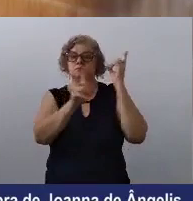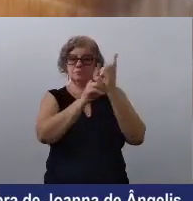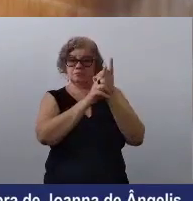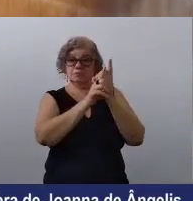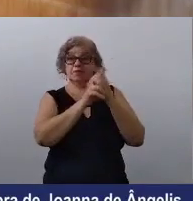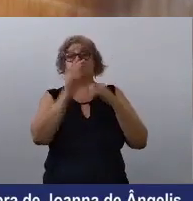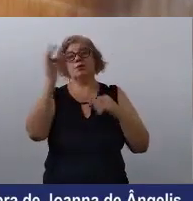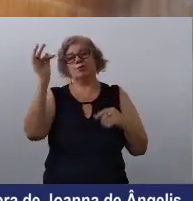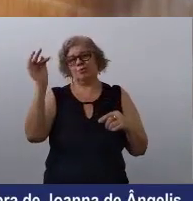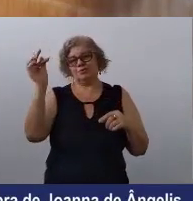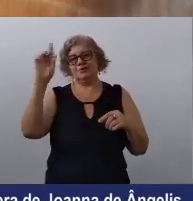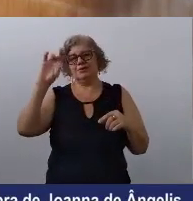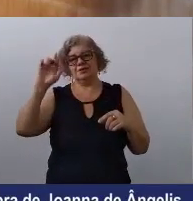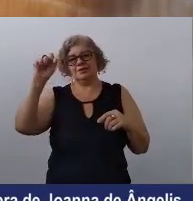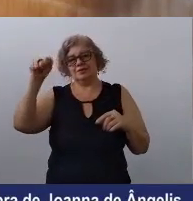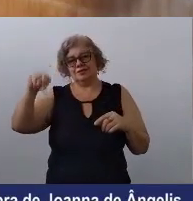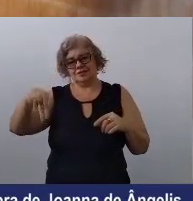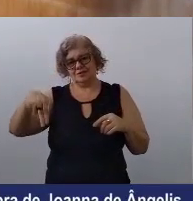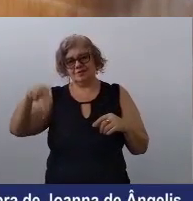encontra Francisco,